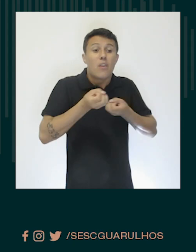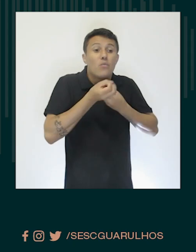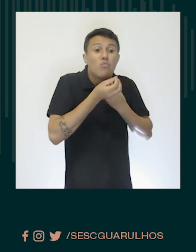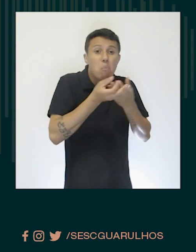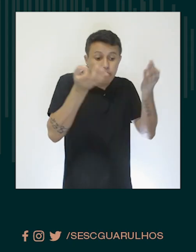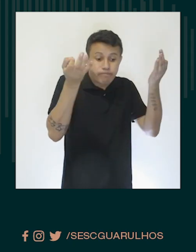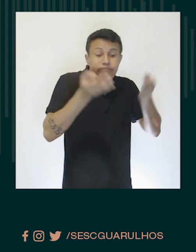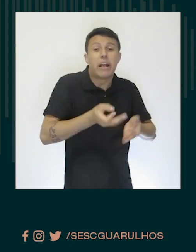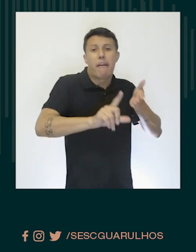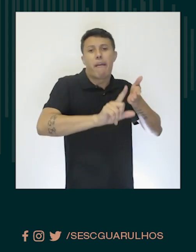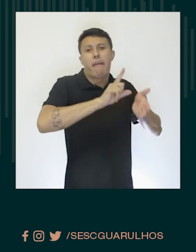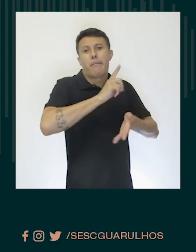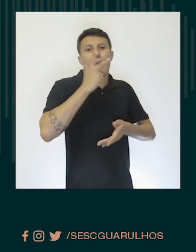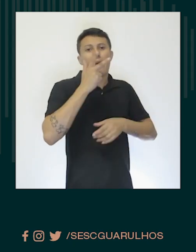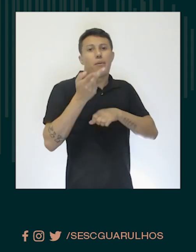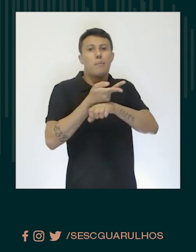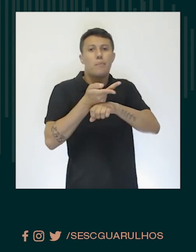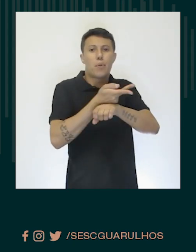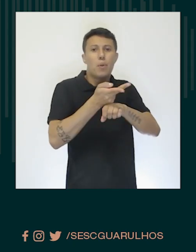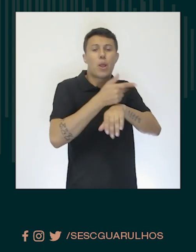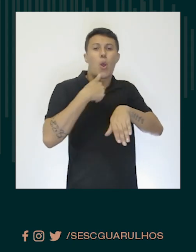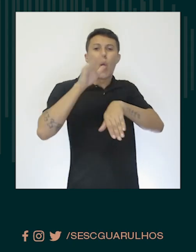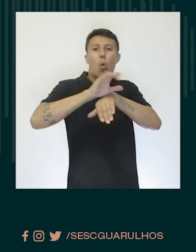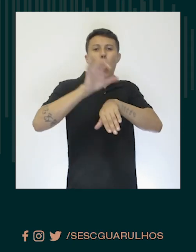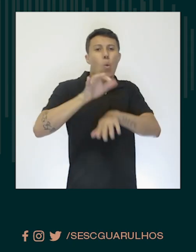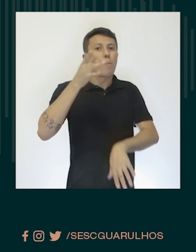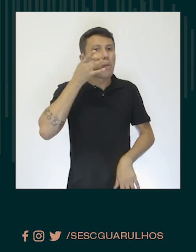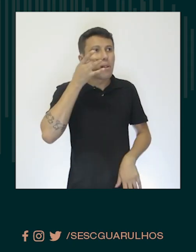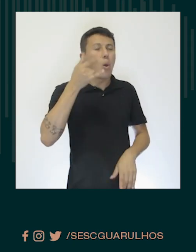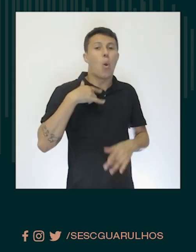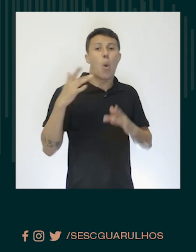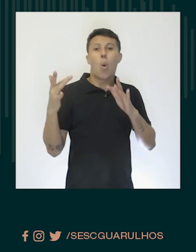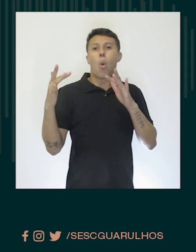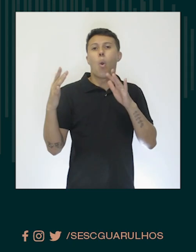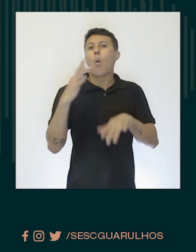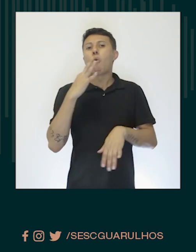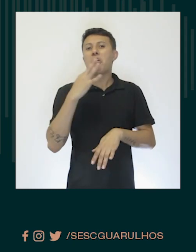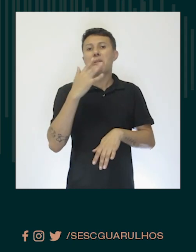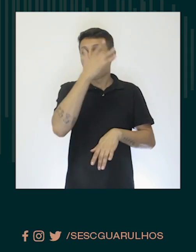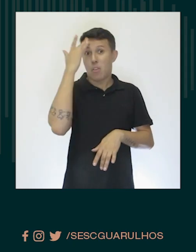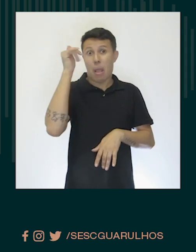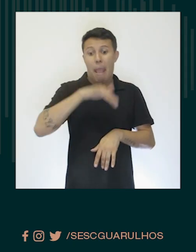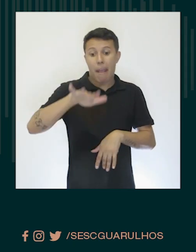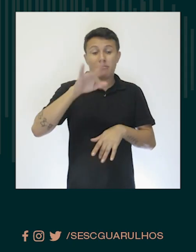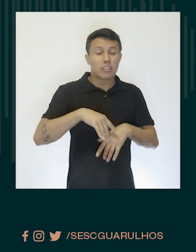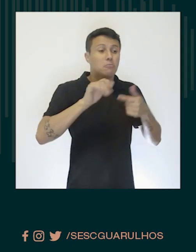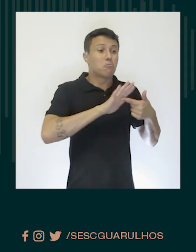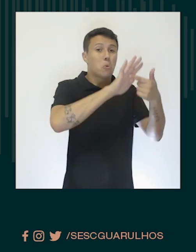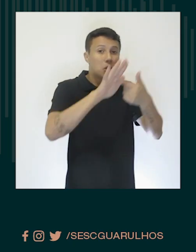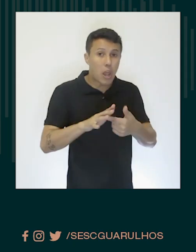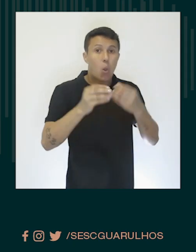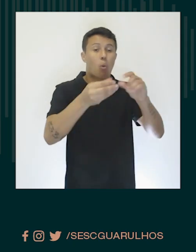ter uma informação que antes você só conseguia dentro de um curso ou só conhecendo uma pessoa da área. E a gente quer colocar